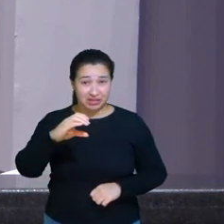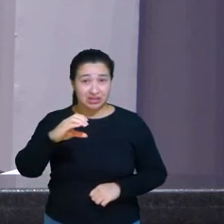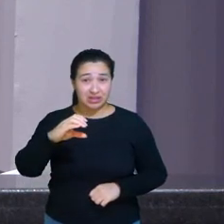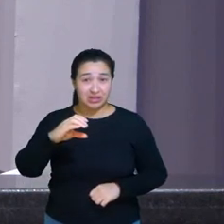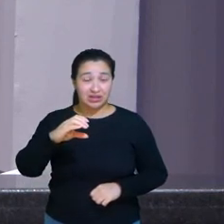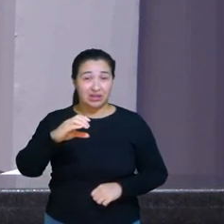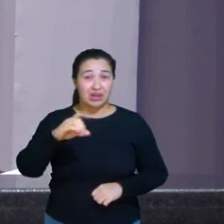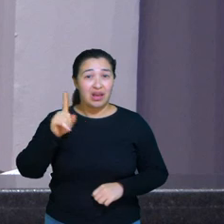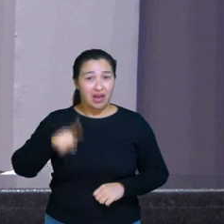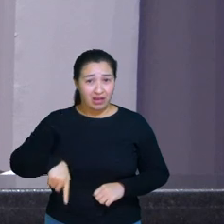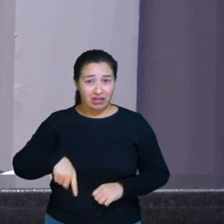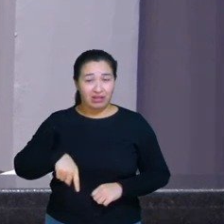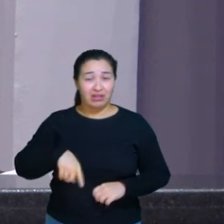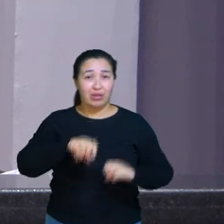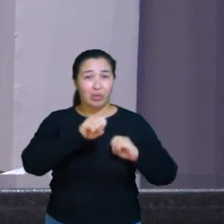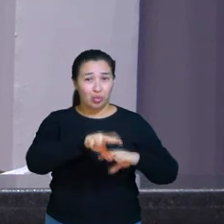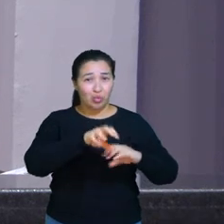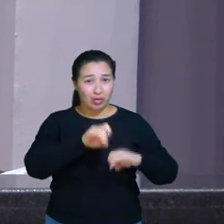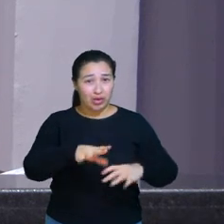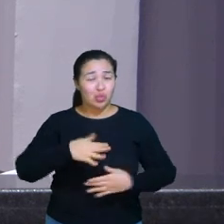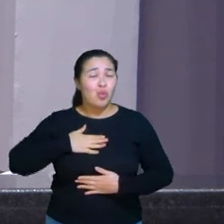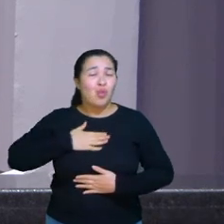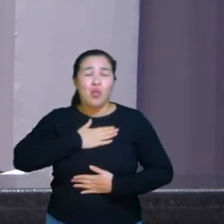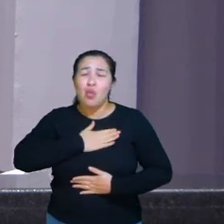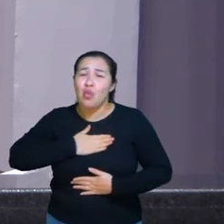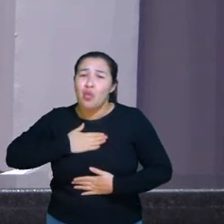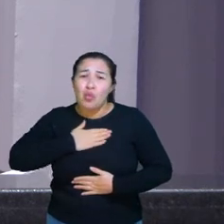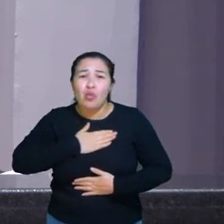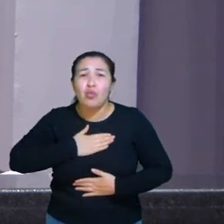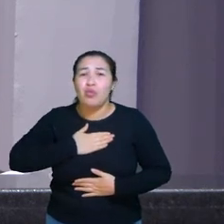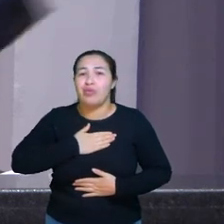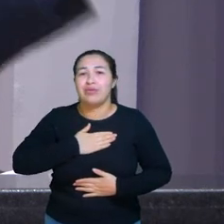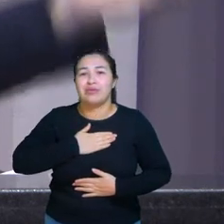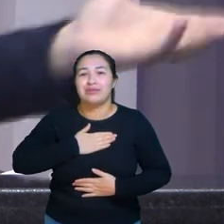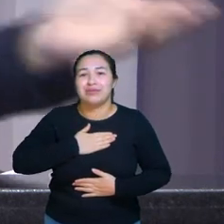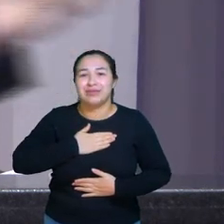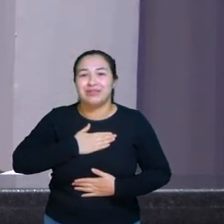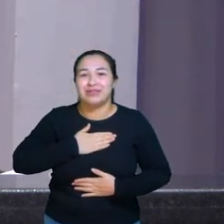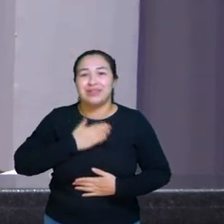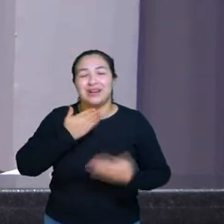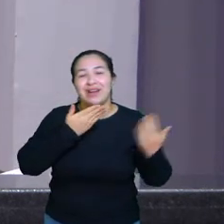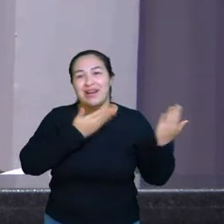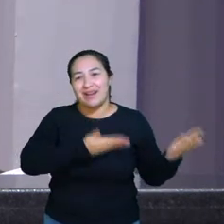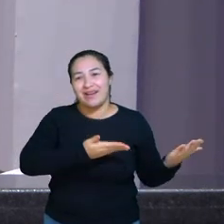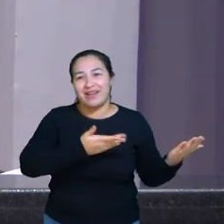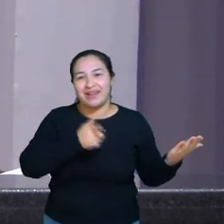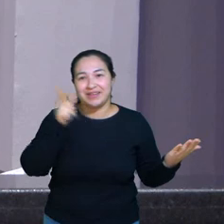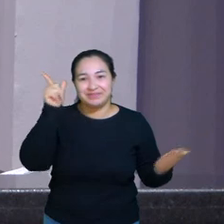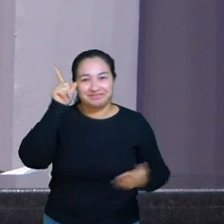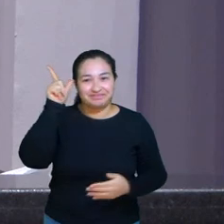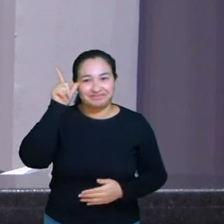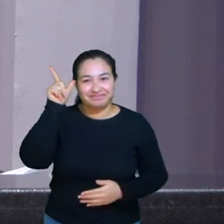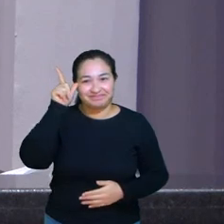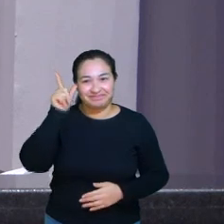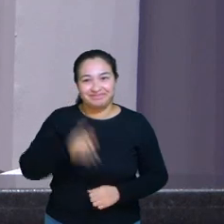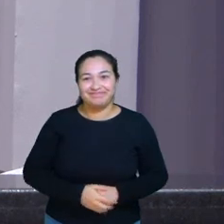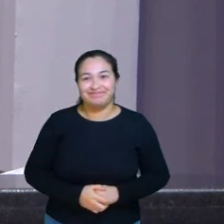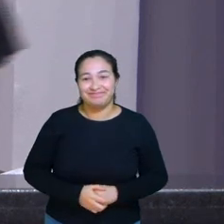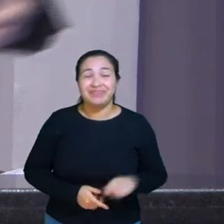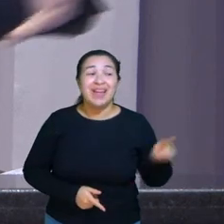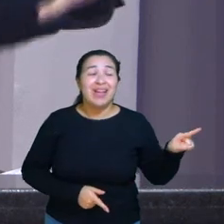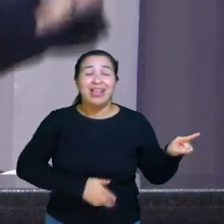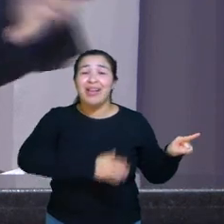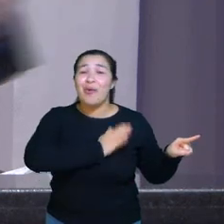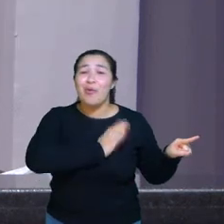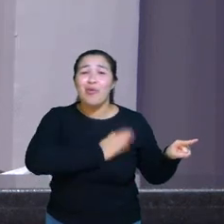respeito ético pelo gosto de querer bem como diria Paulo Freire a professora Lucian carminate porque ela tem esse coração que